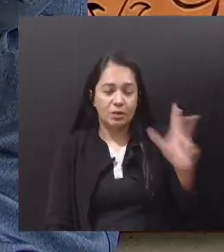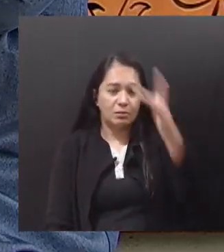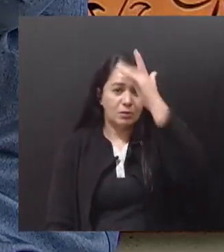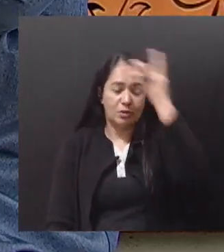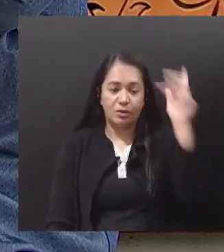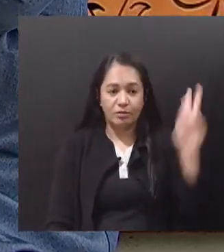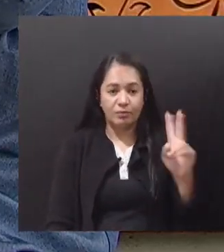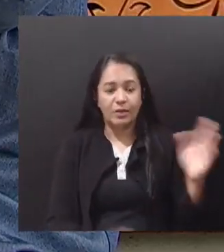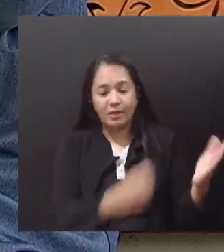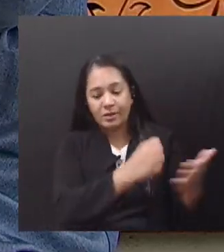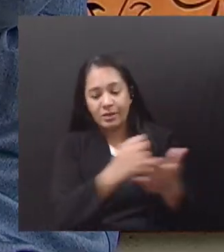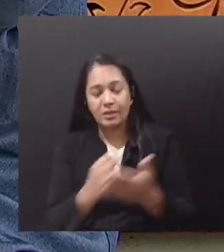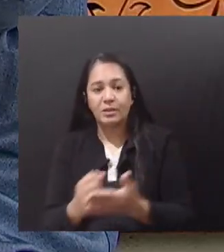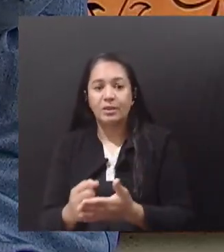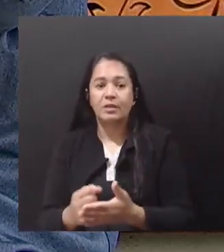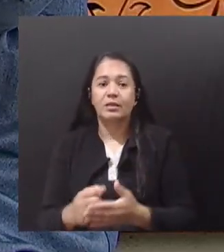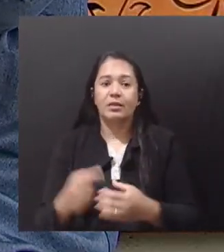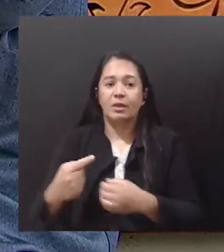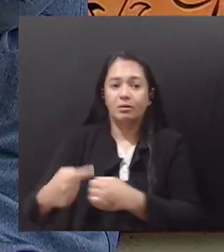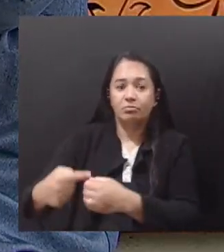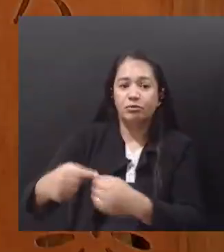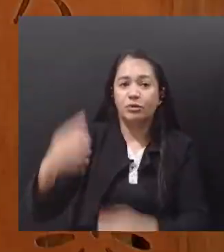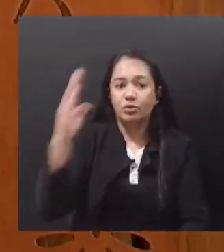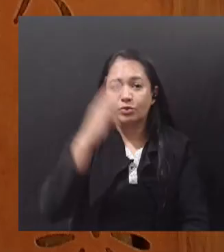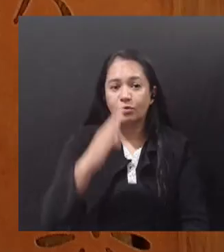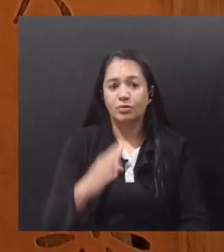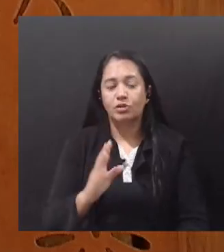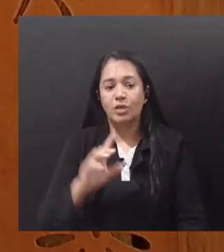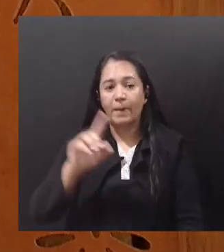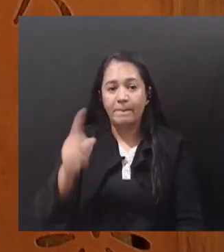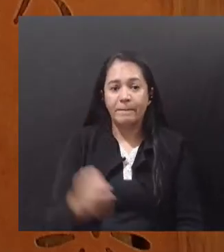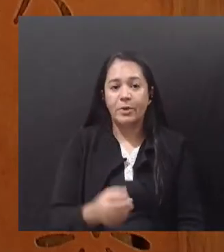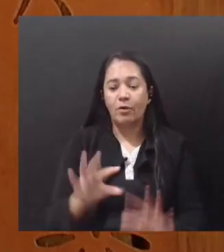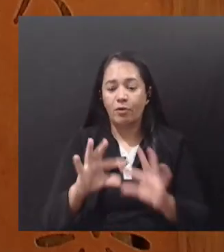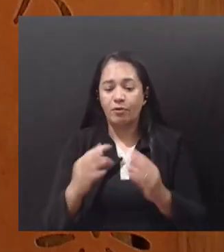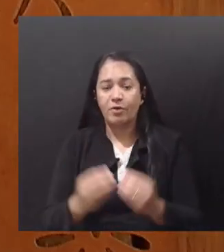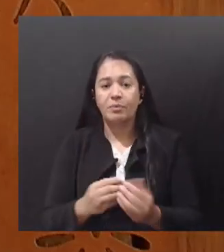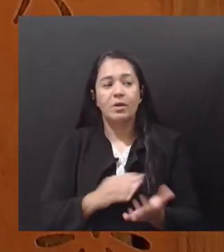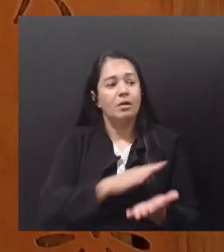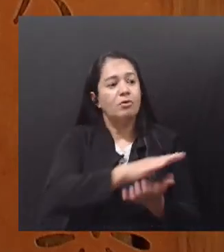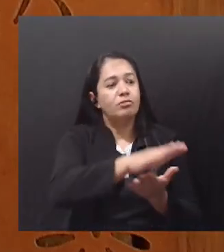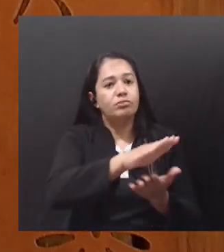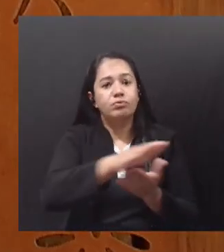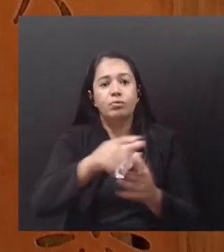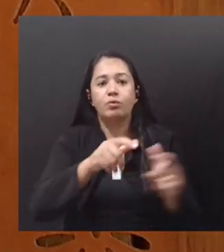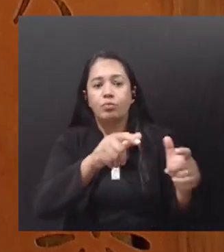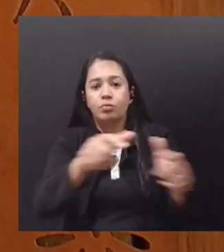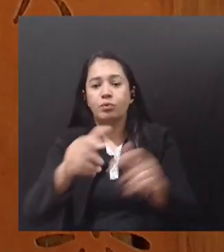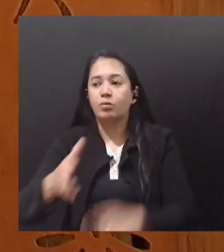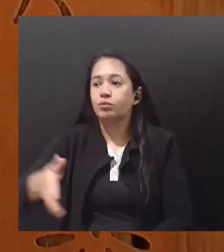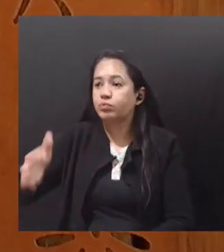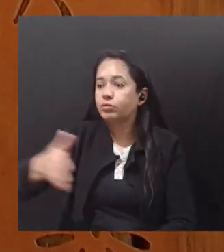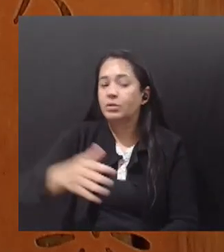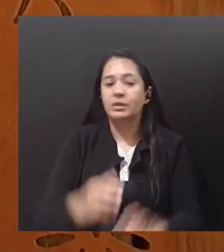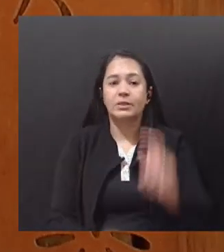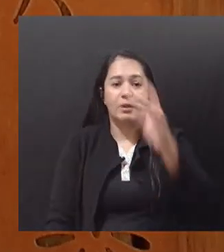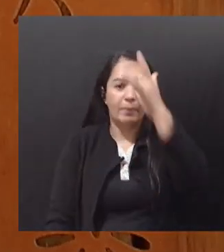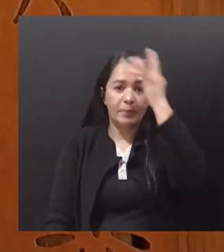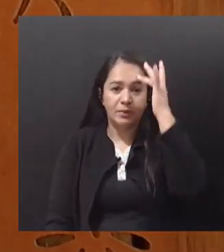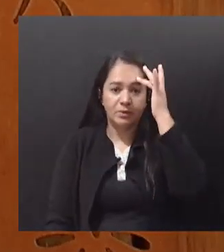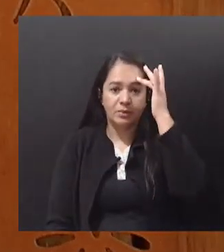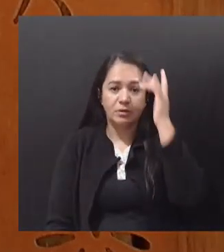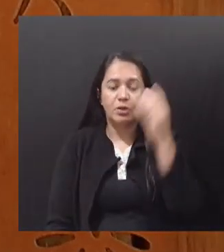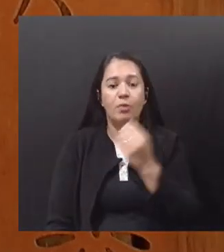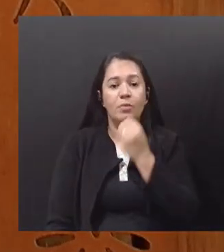para o interior do Brasil. Já interiorizamos mais de 1.000 famílias, cada família com 4, 5 pessoas, onde eles estão tendo a